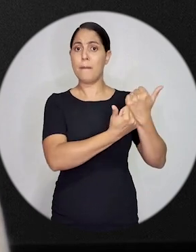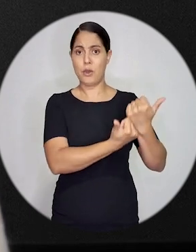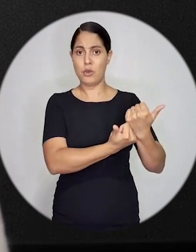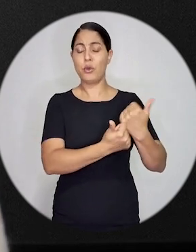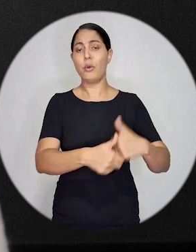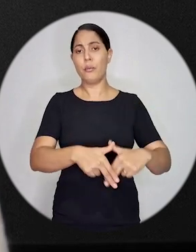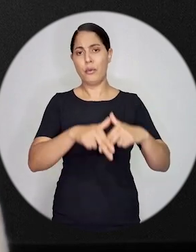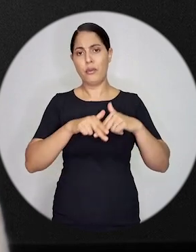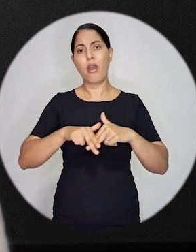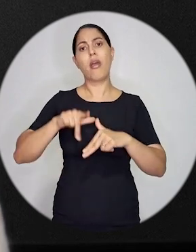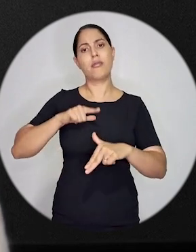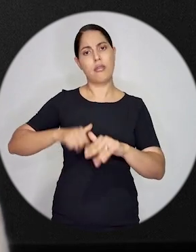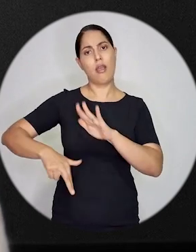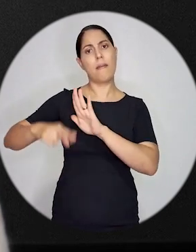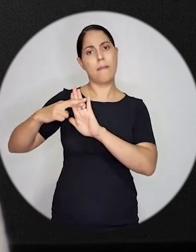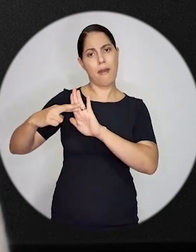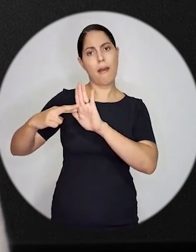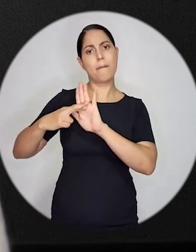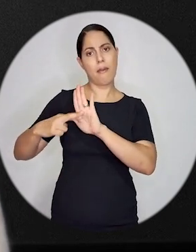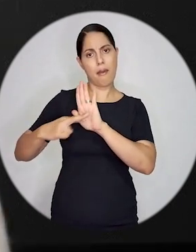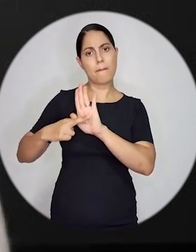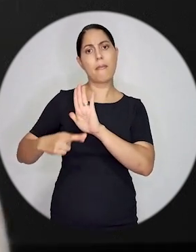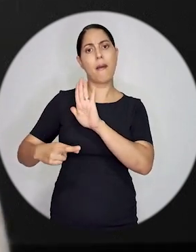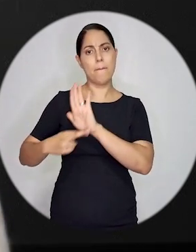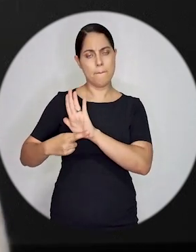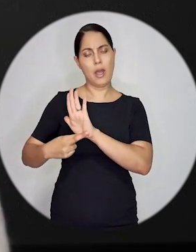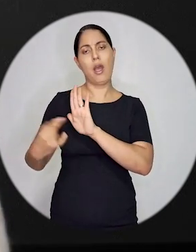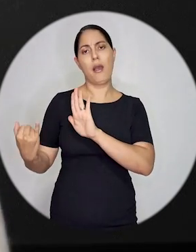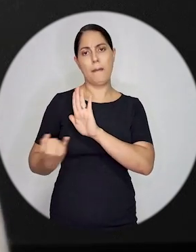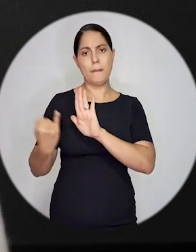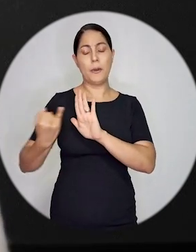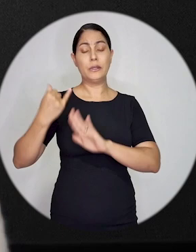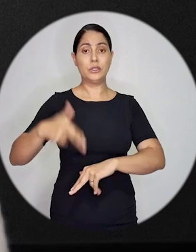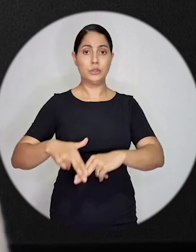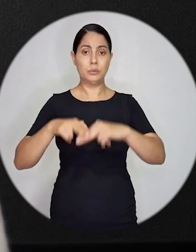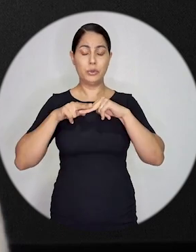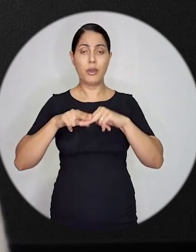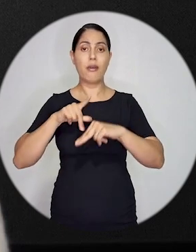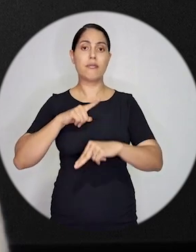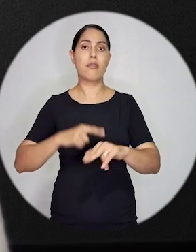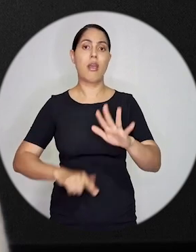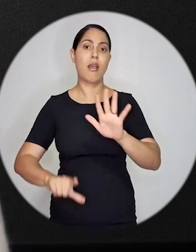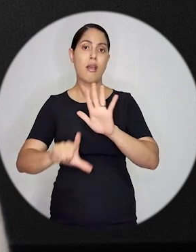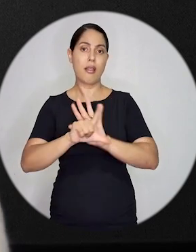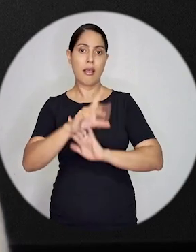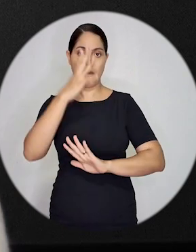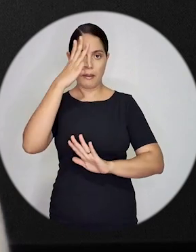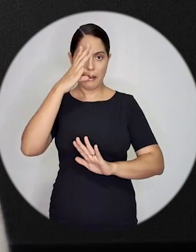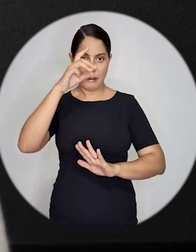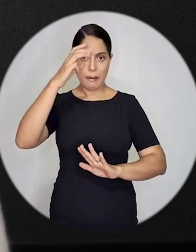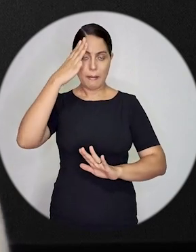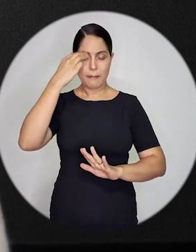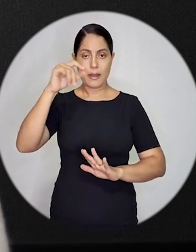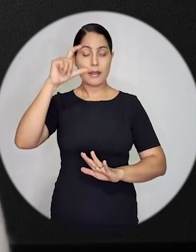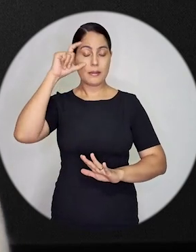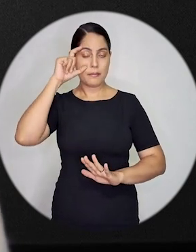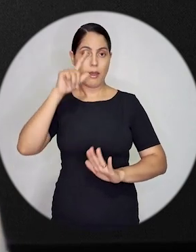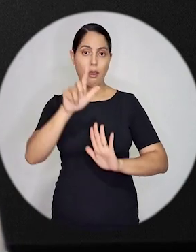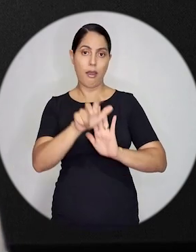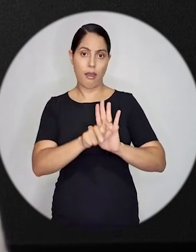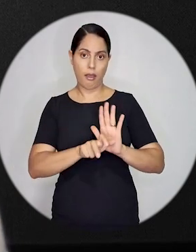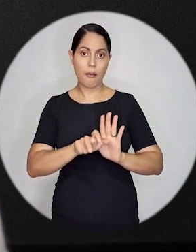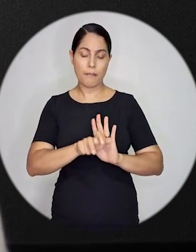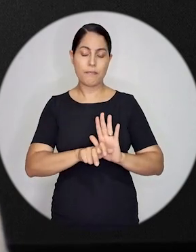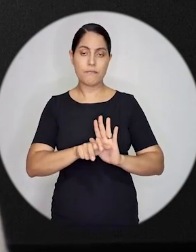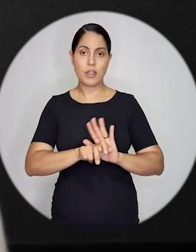razão da necessidade da regulamentação, tendo em vista que, apesar da Lei Maria da Penha garantir esse afastamento, o